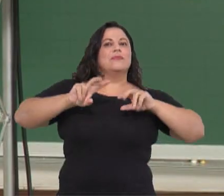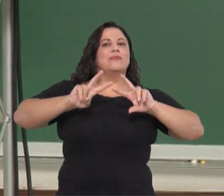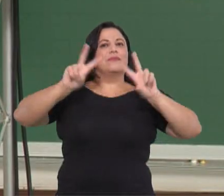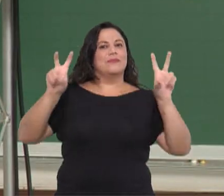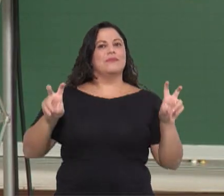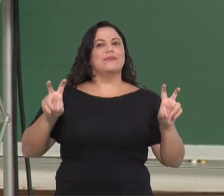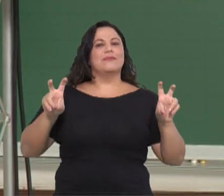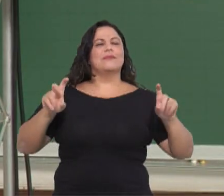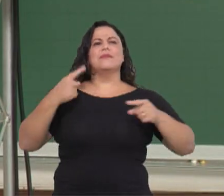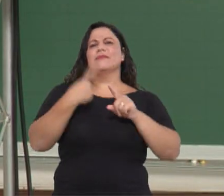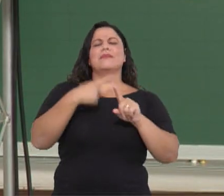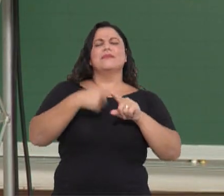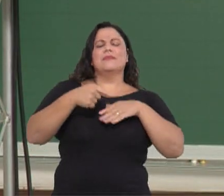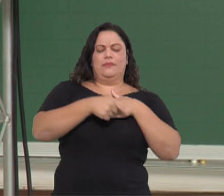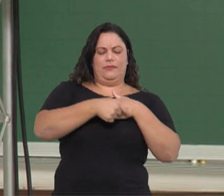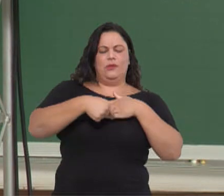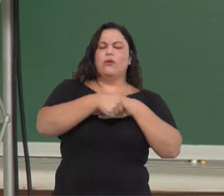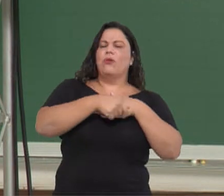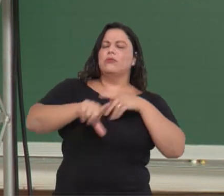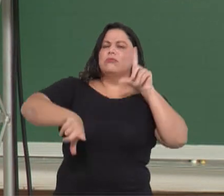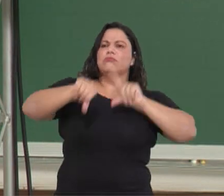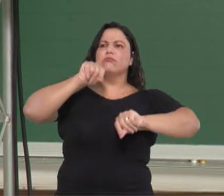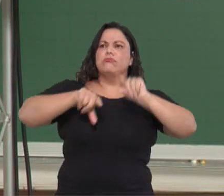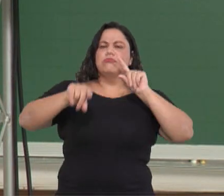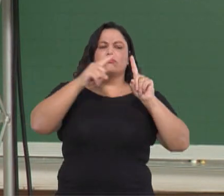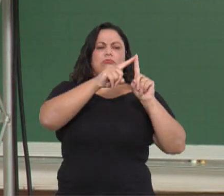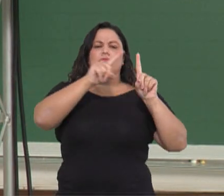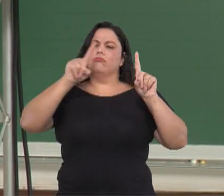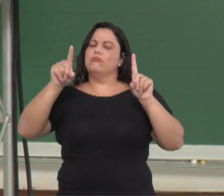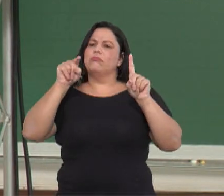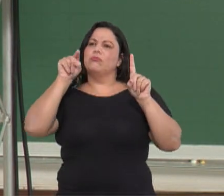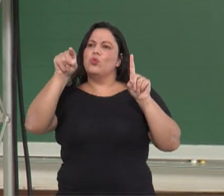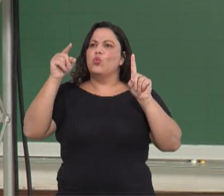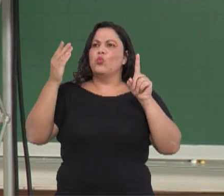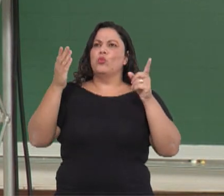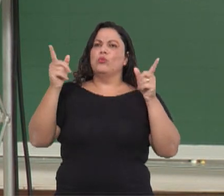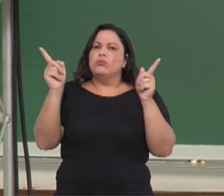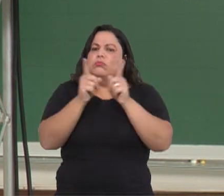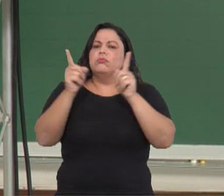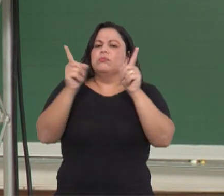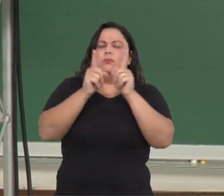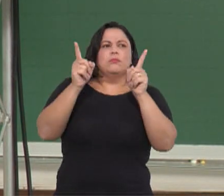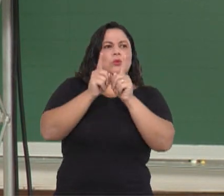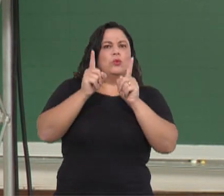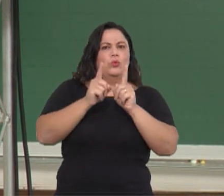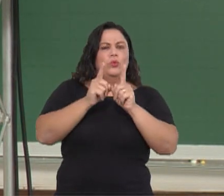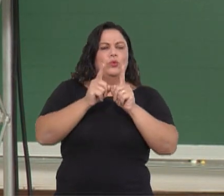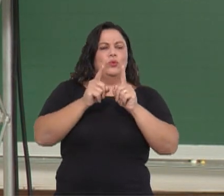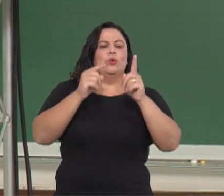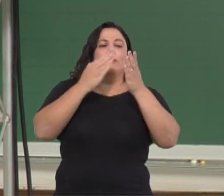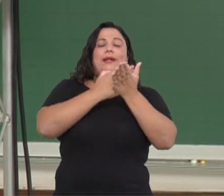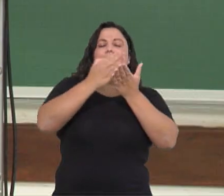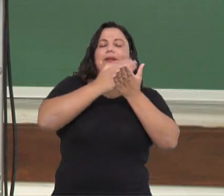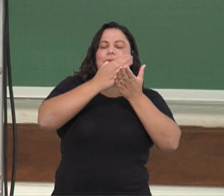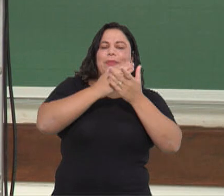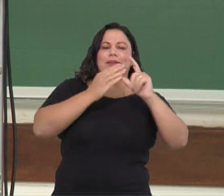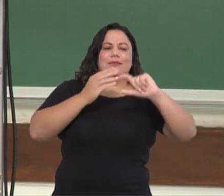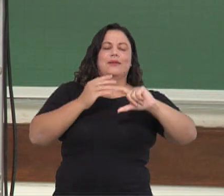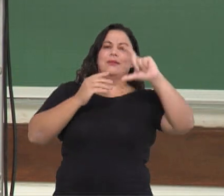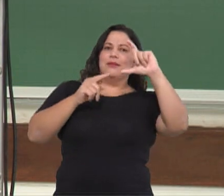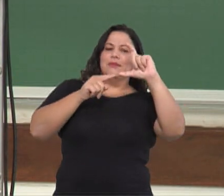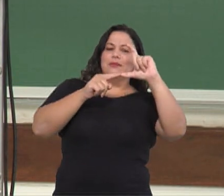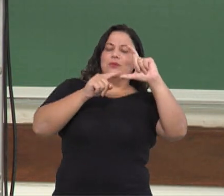autor escolheu períodos curtos? O período da letra maiúscula até lá, o ponto final, o